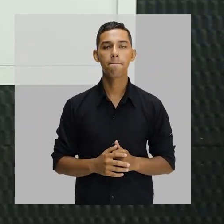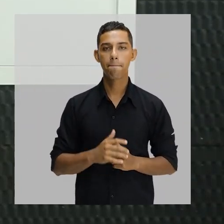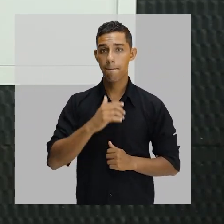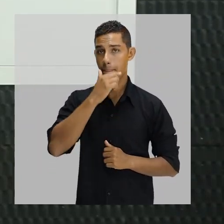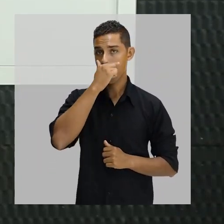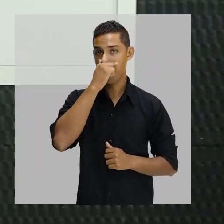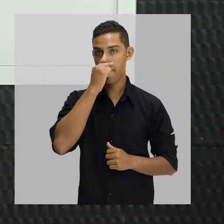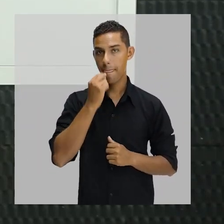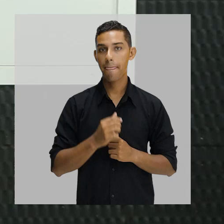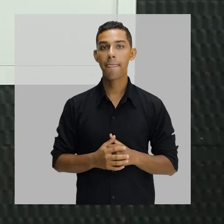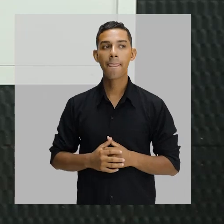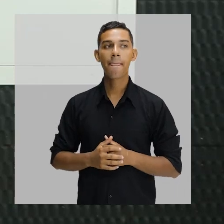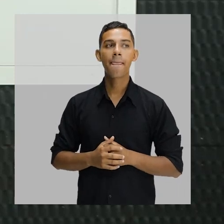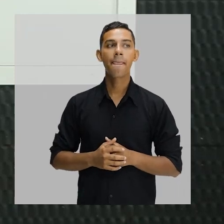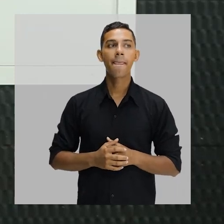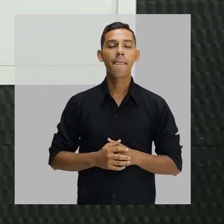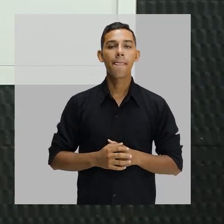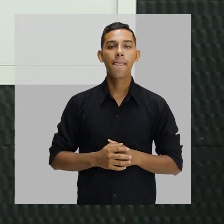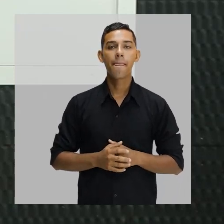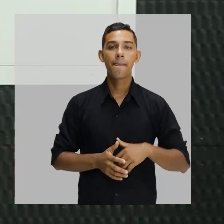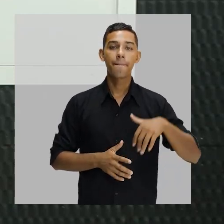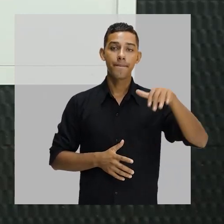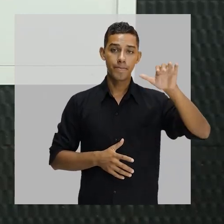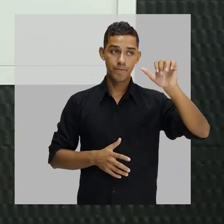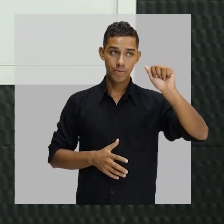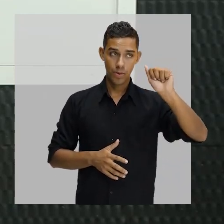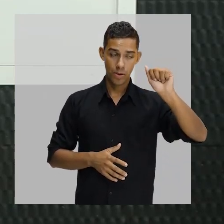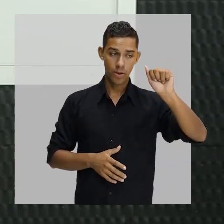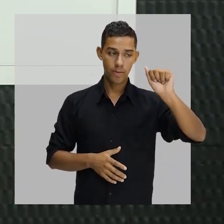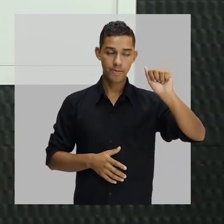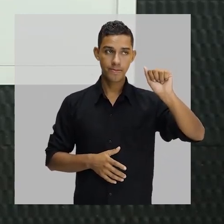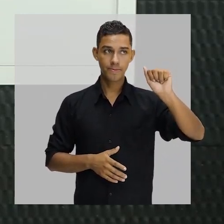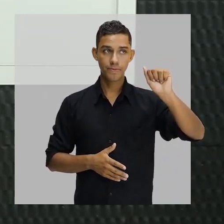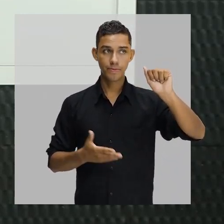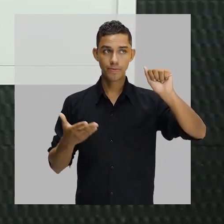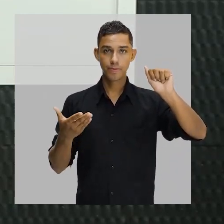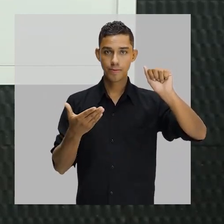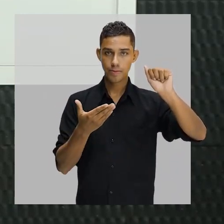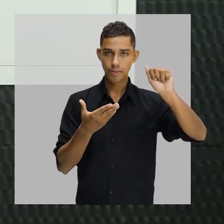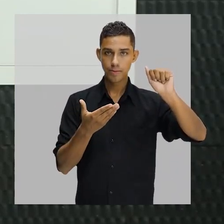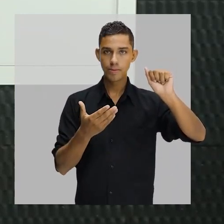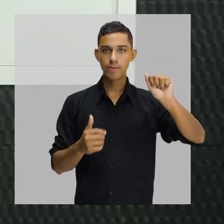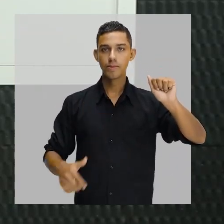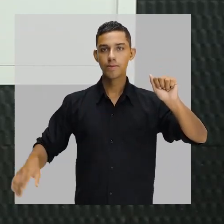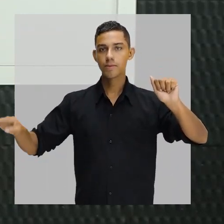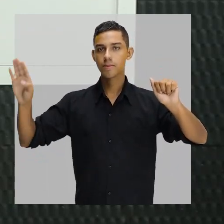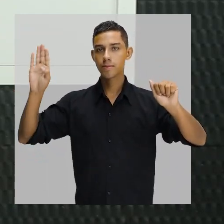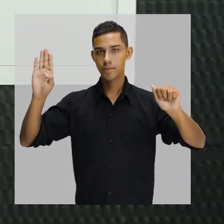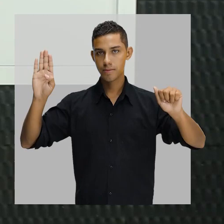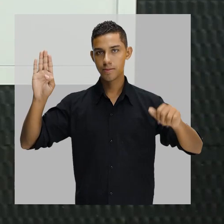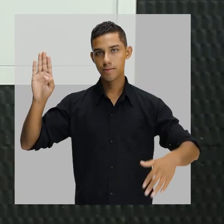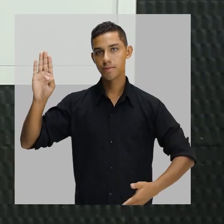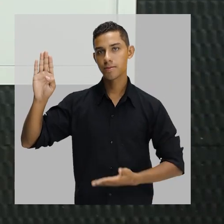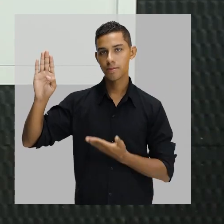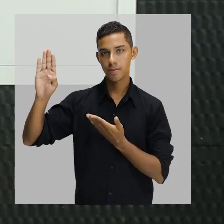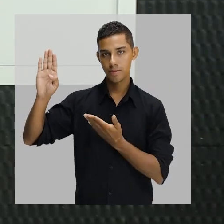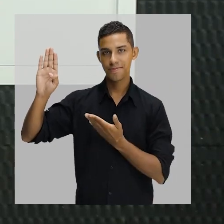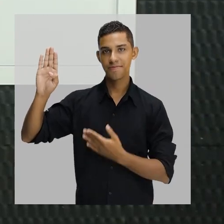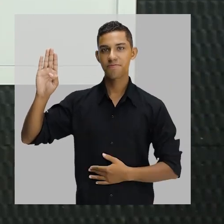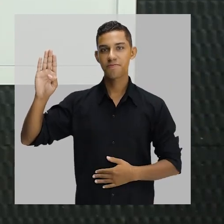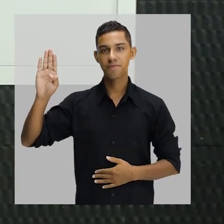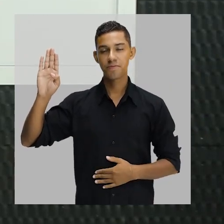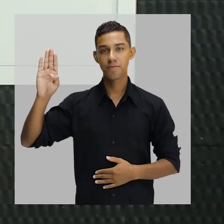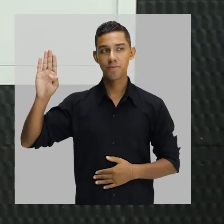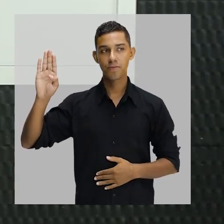Então é o seguinte. O móvel A é este e o móvel B é este.